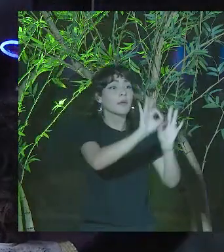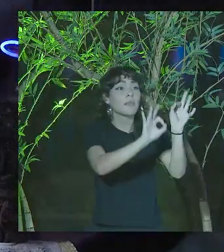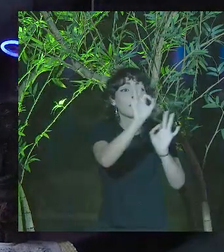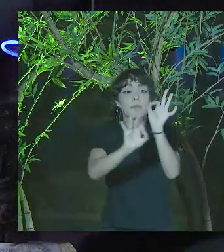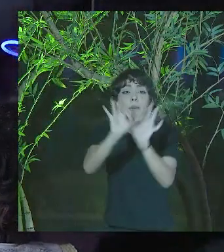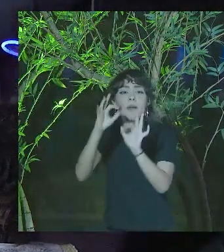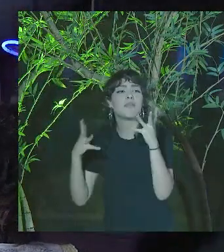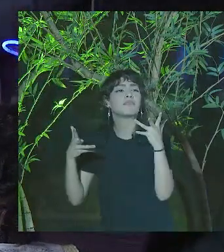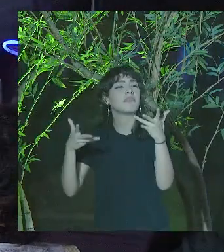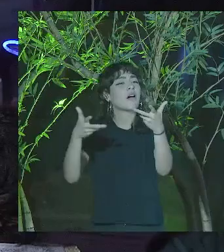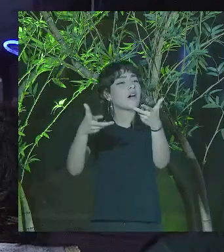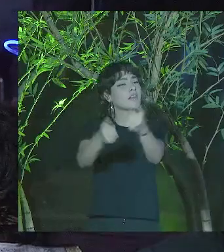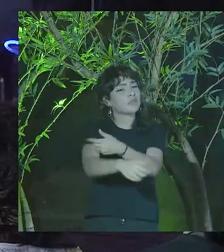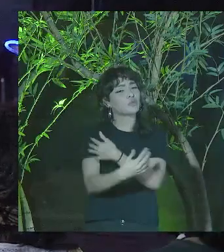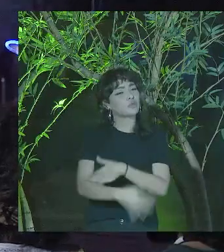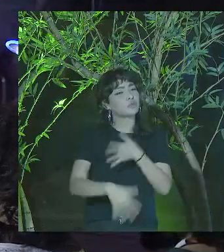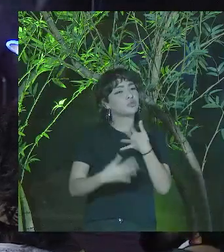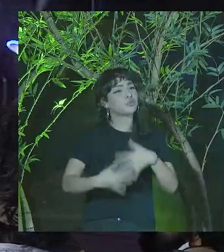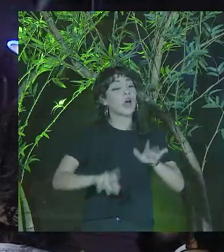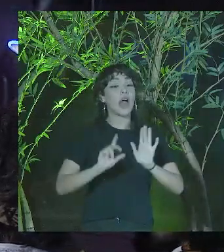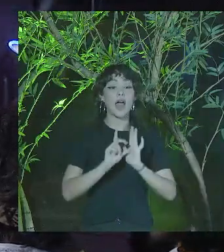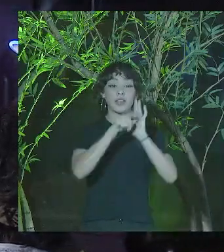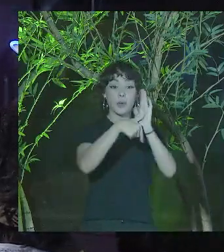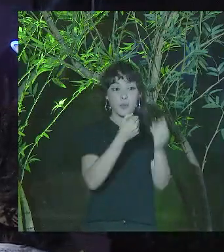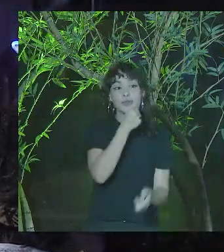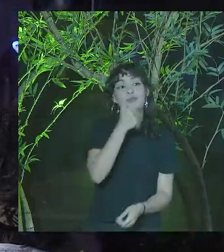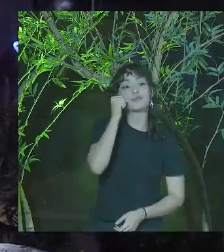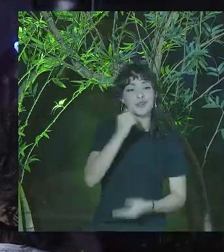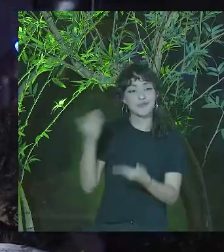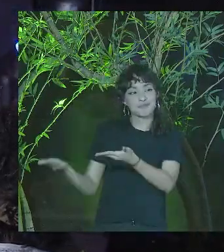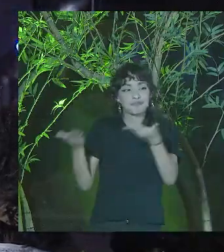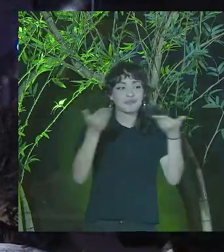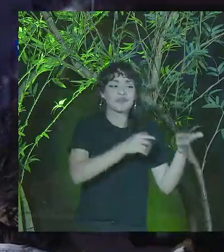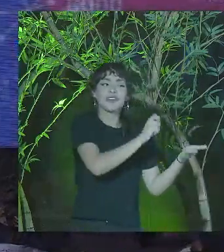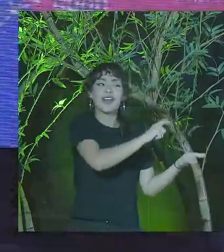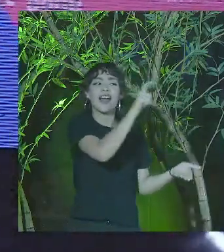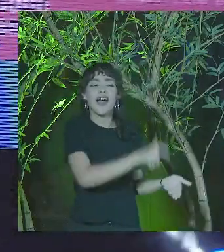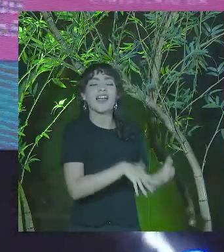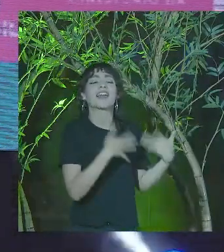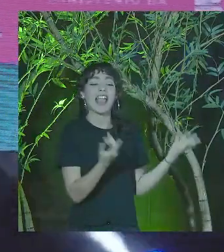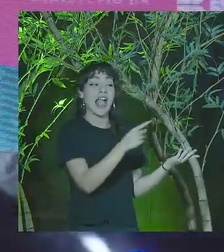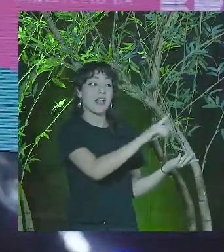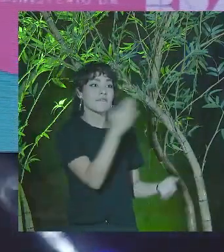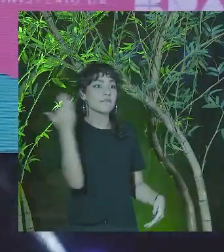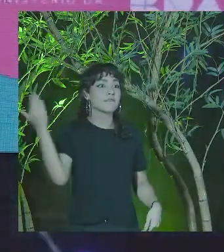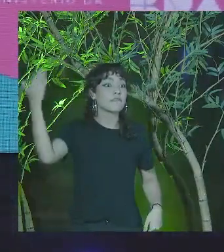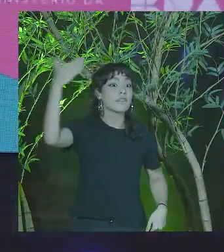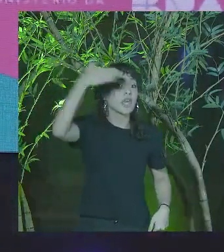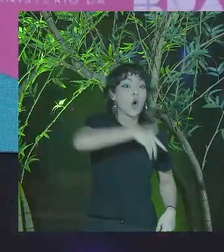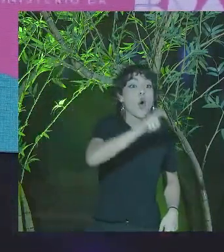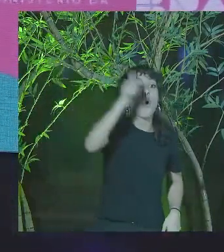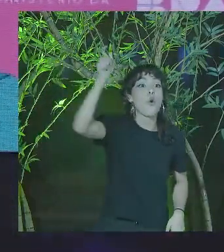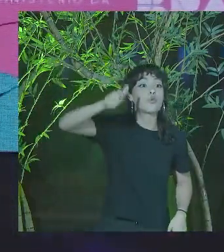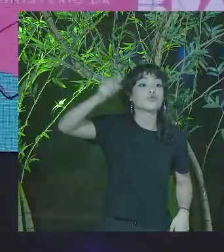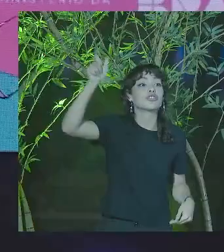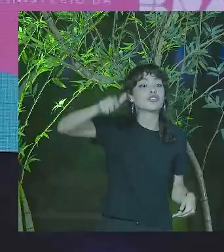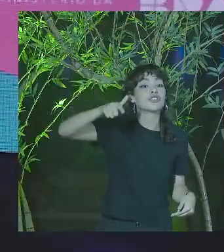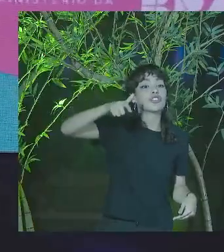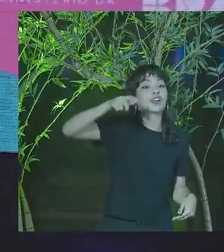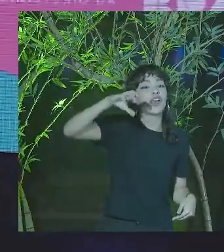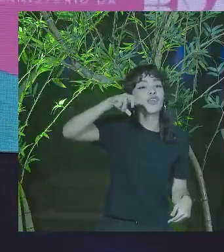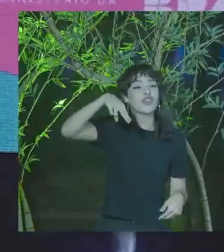espetaculares, maravilhosos, entendeu? E a próxima convidada, gente, ela veio direto de Nova